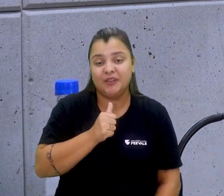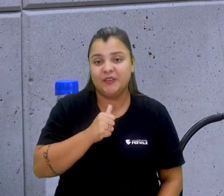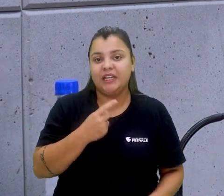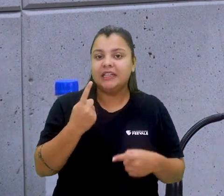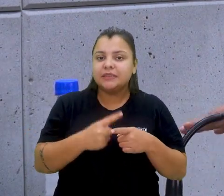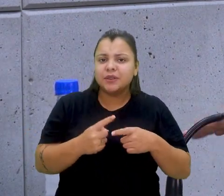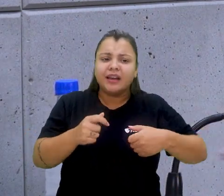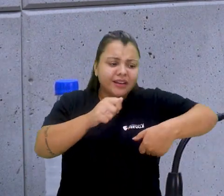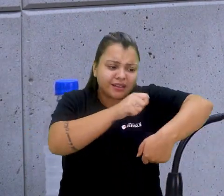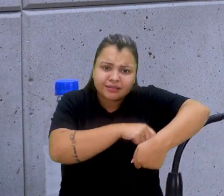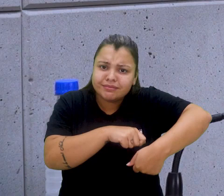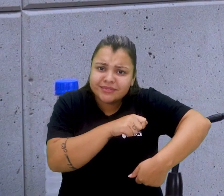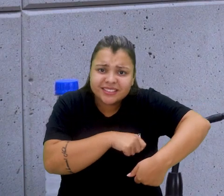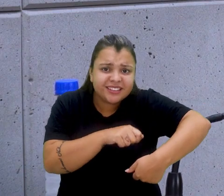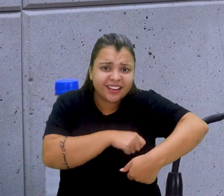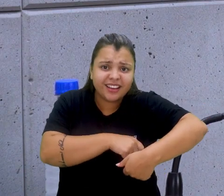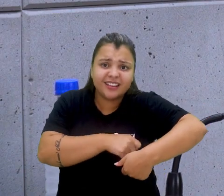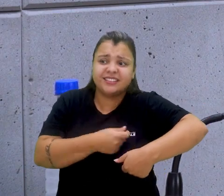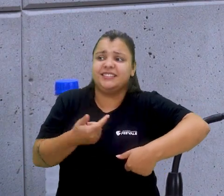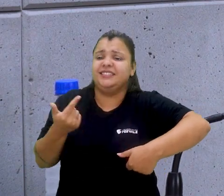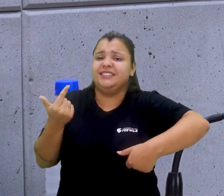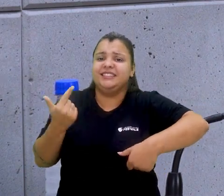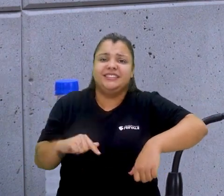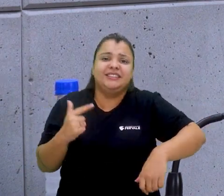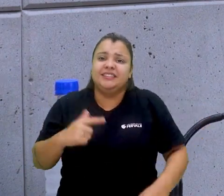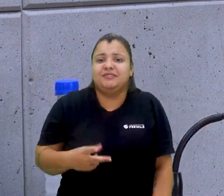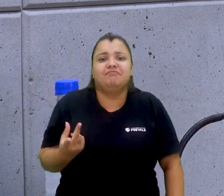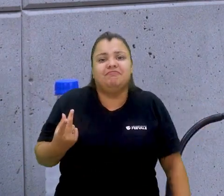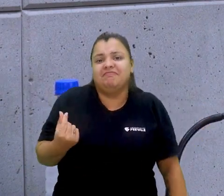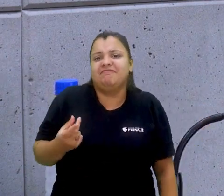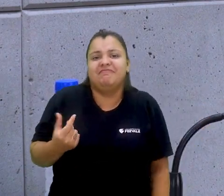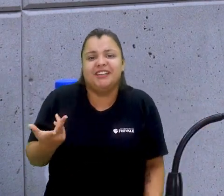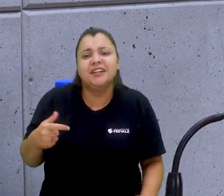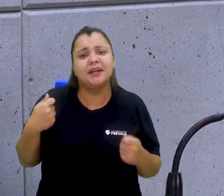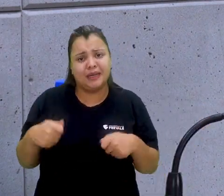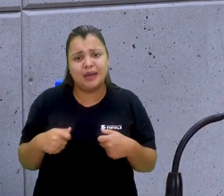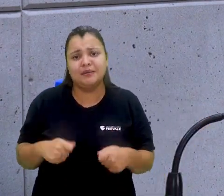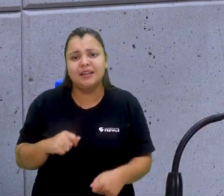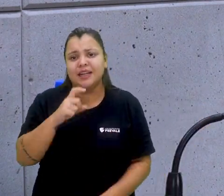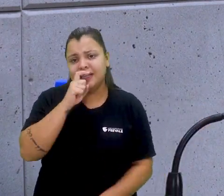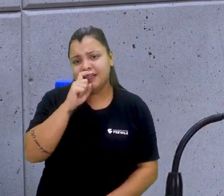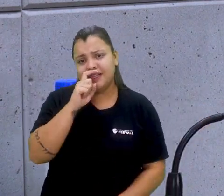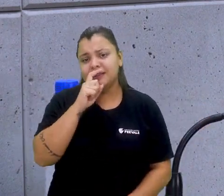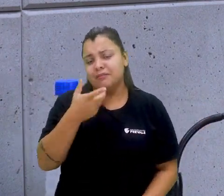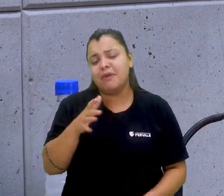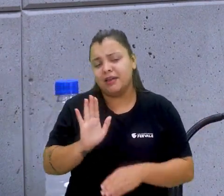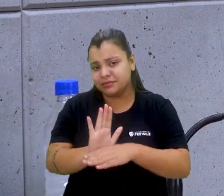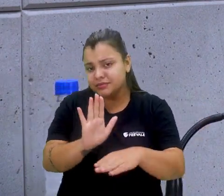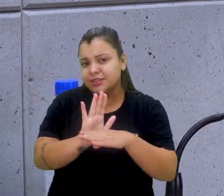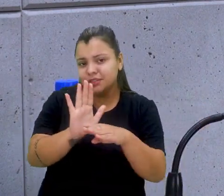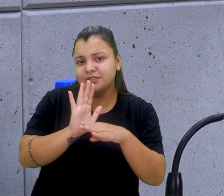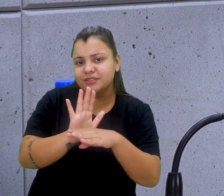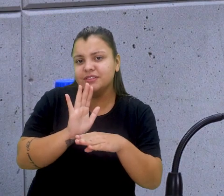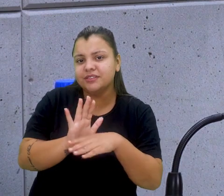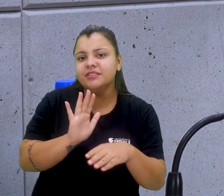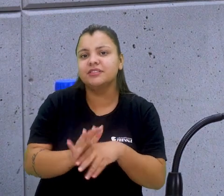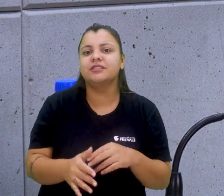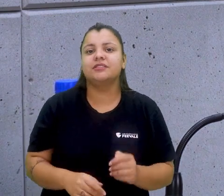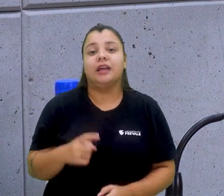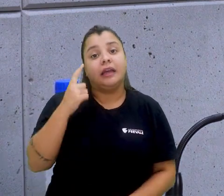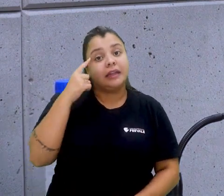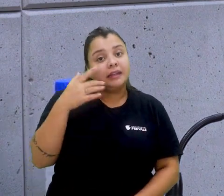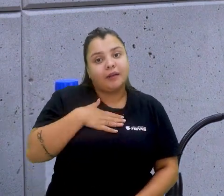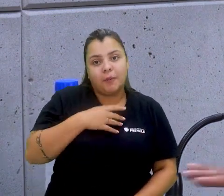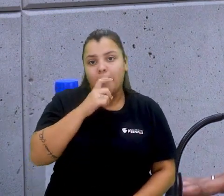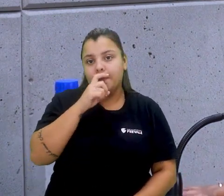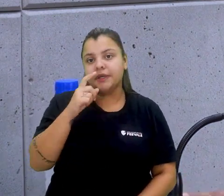tipo cozinheira eu ia acabar né precisando dele da ajuda dele financeira pro da vida assim essa ideia que meu pai